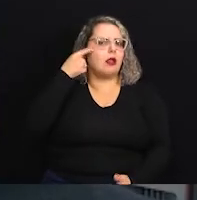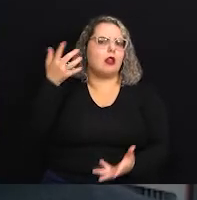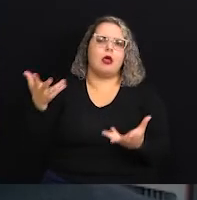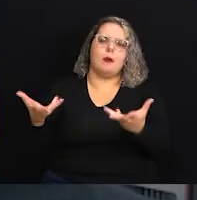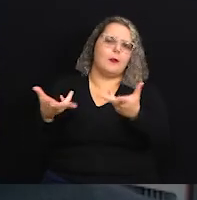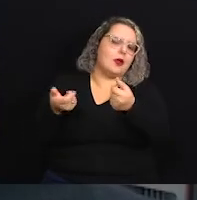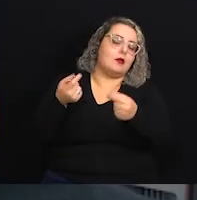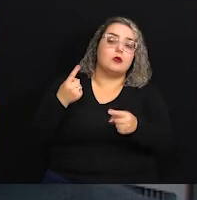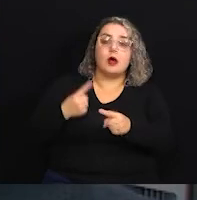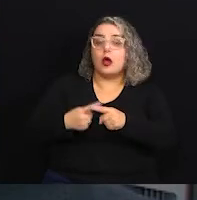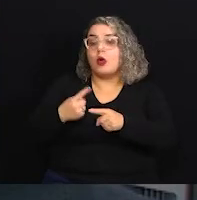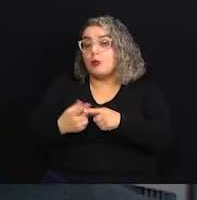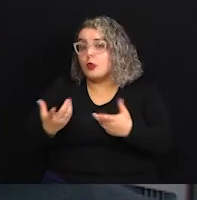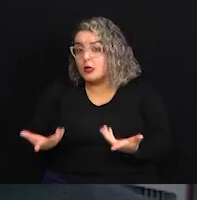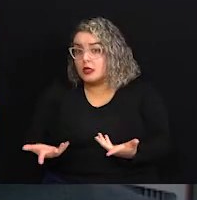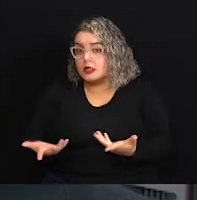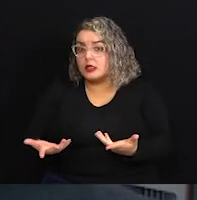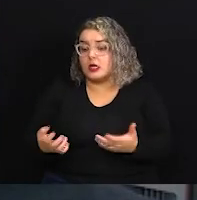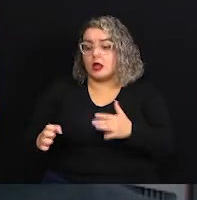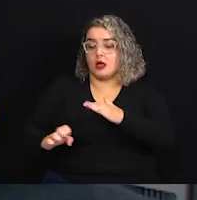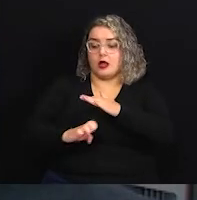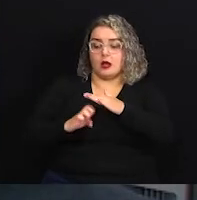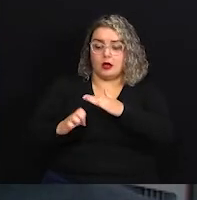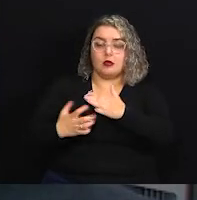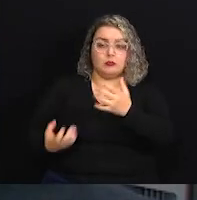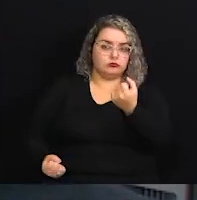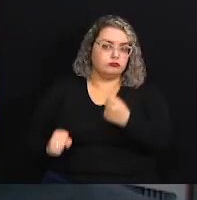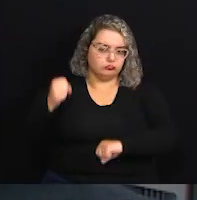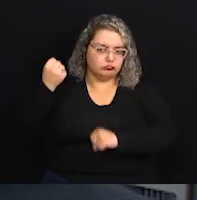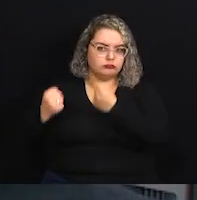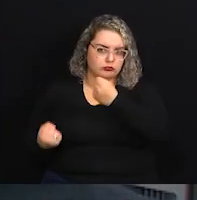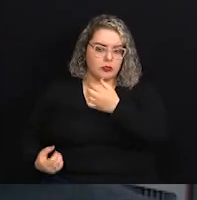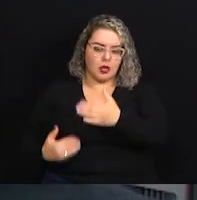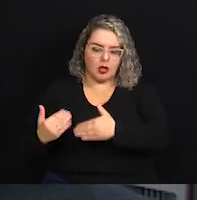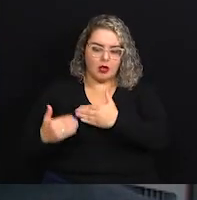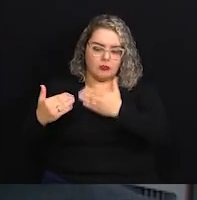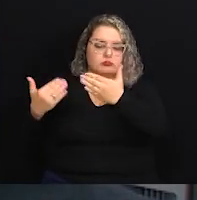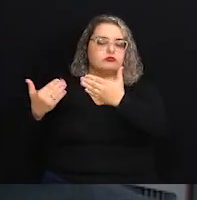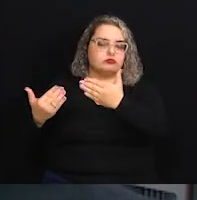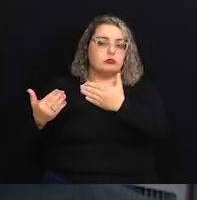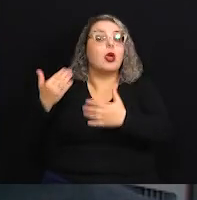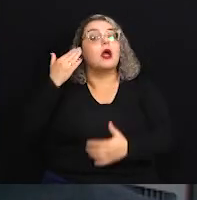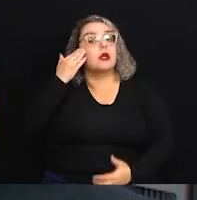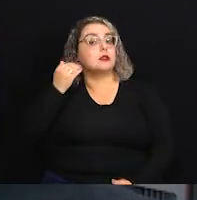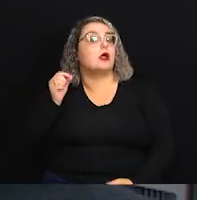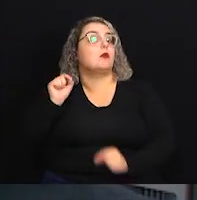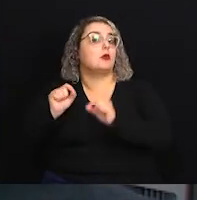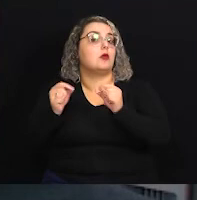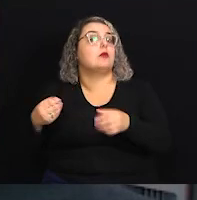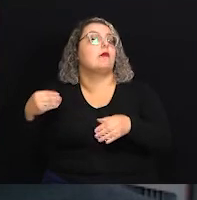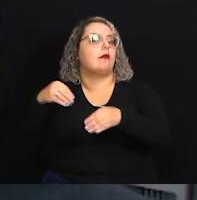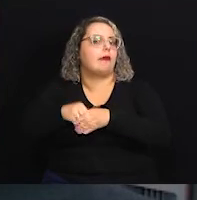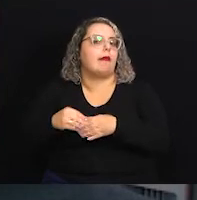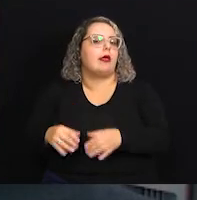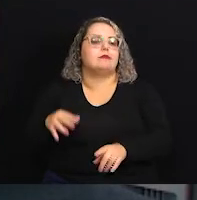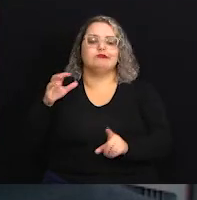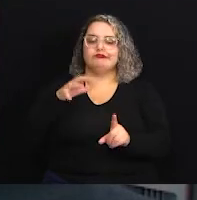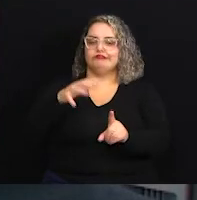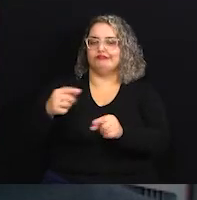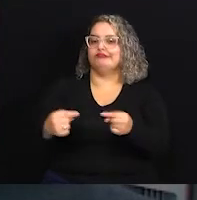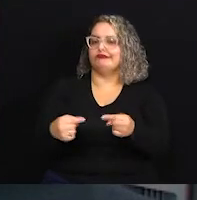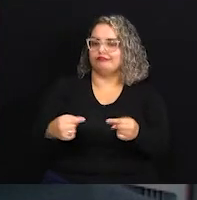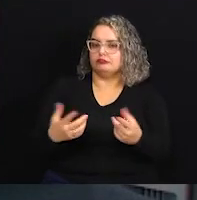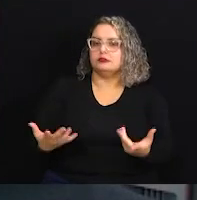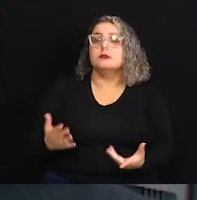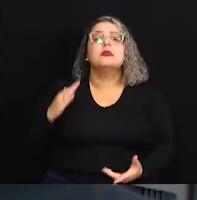maravilhosa, porque a empresa, a fábrica que constrói, ela sabe o que tem ali que contamina, e ela sabe